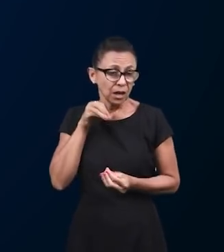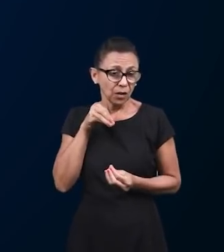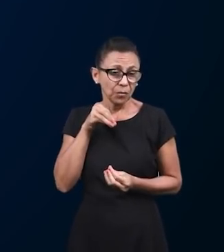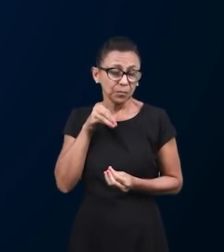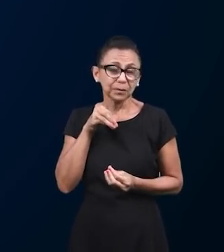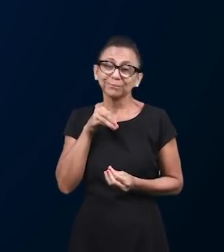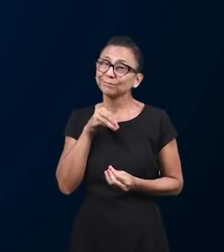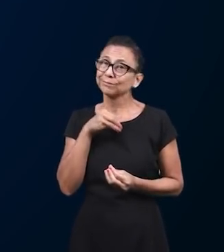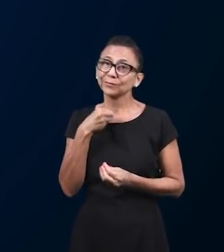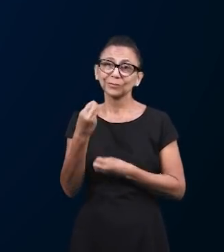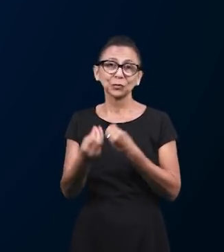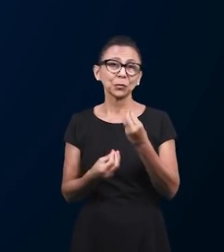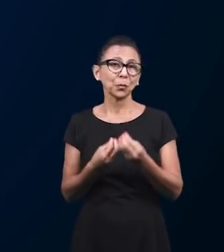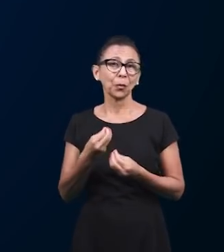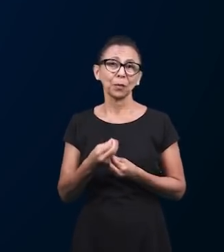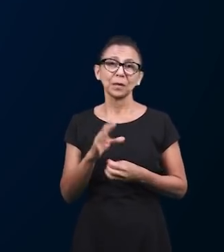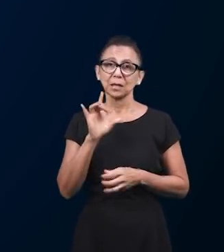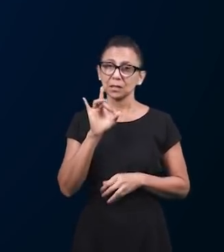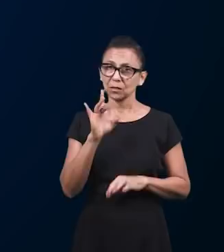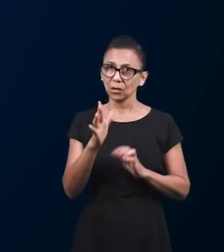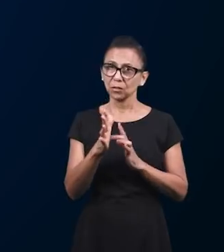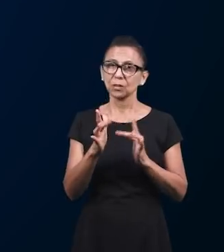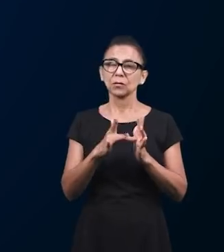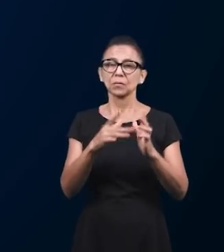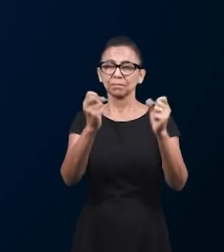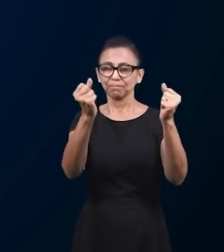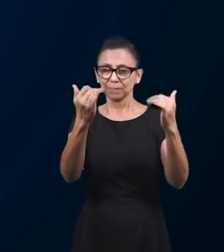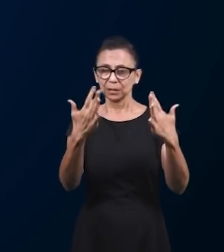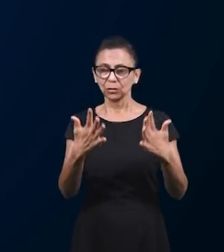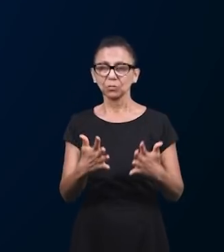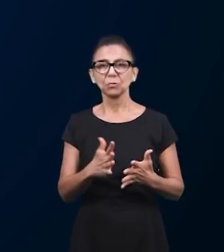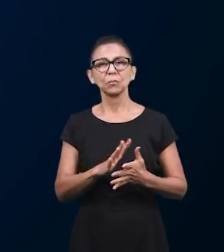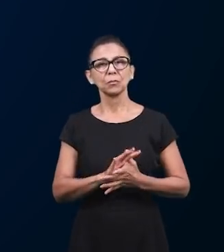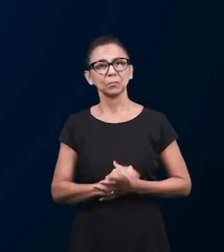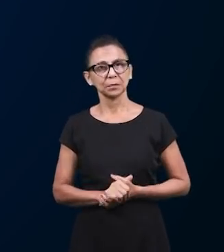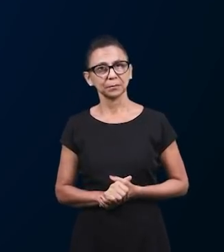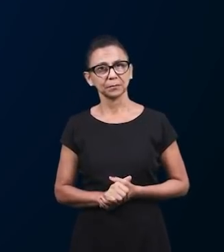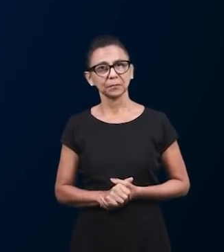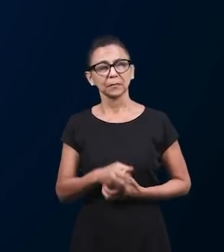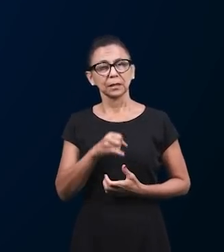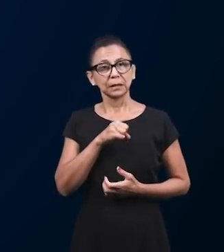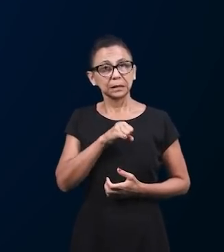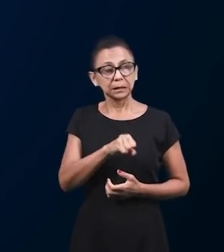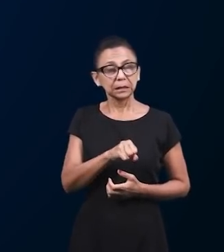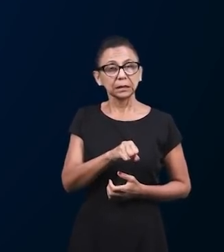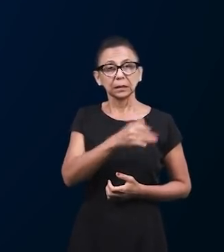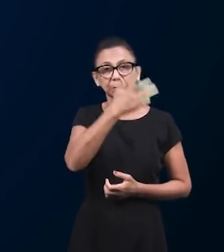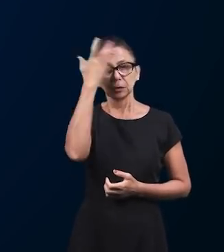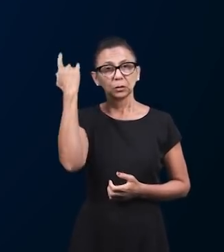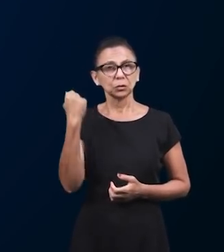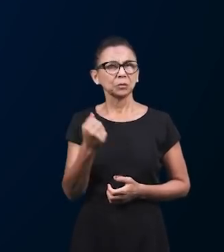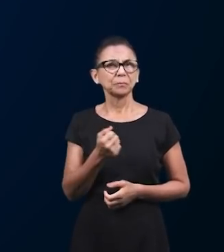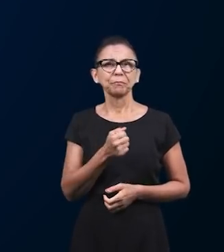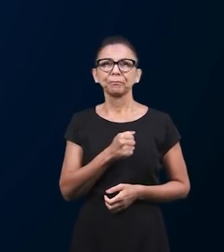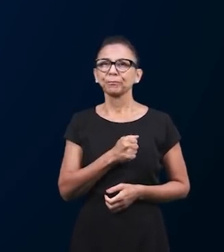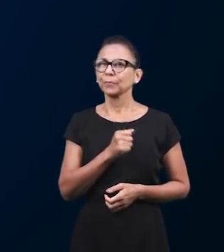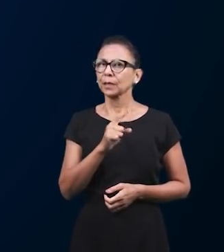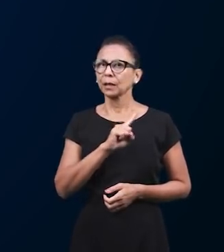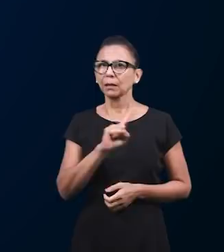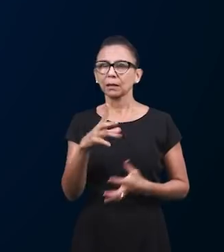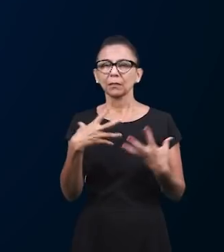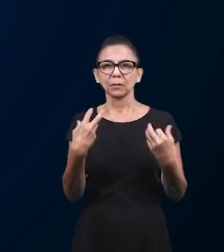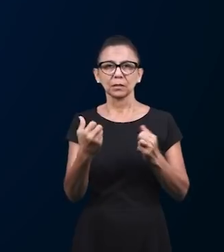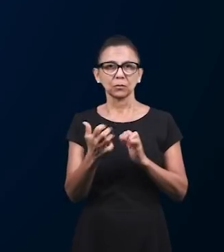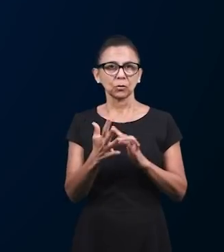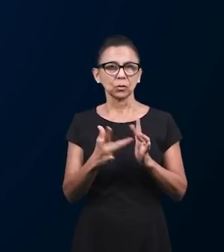e que só Jesus pode preencher. O homem que não teve encontro com Jesus, ele também vive assentado